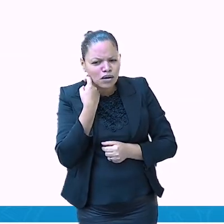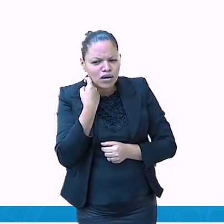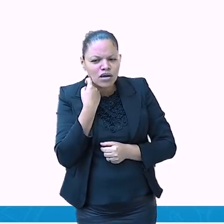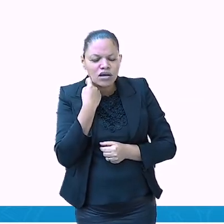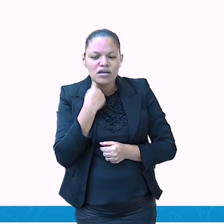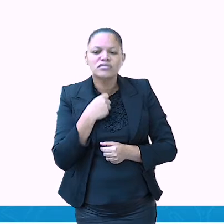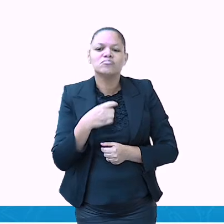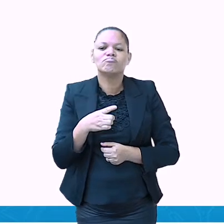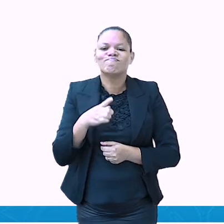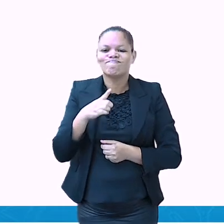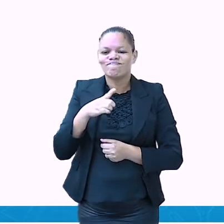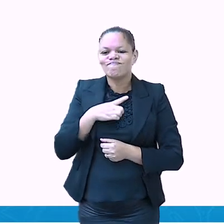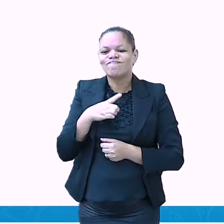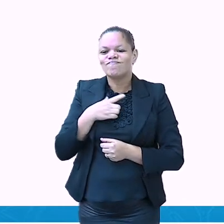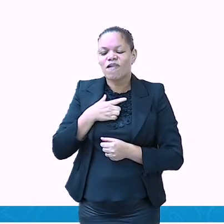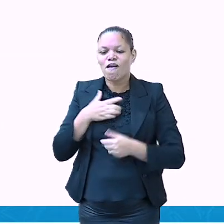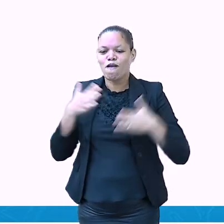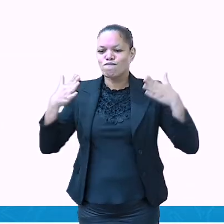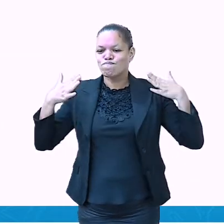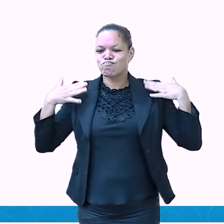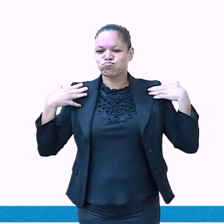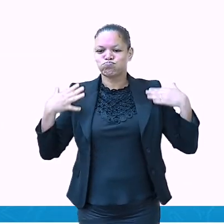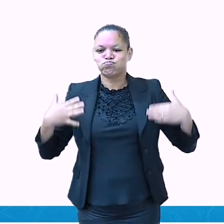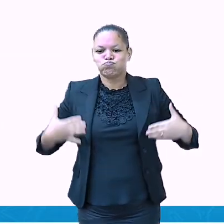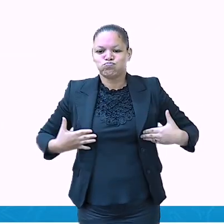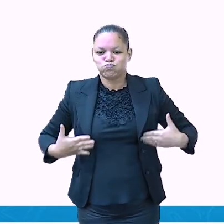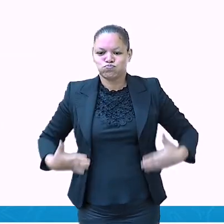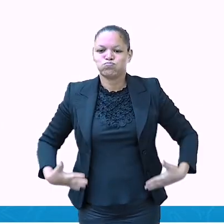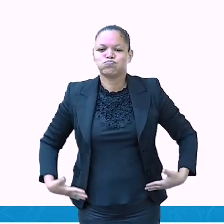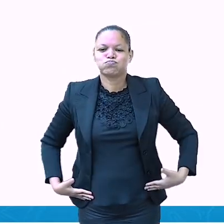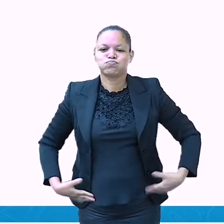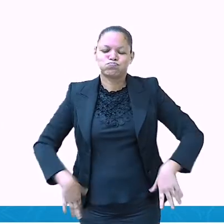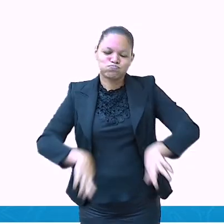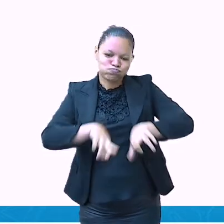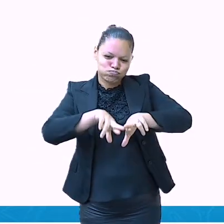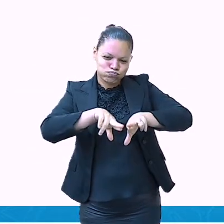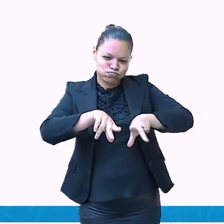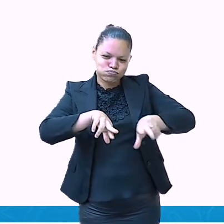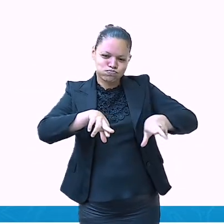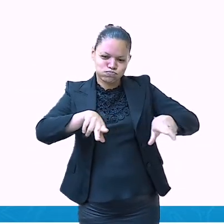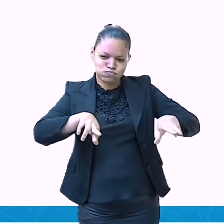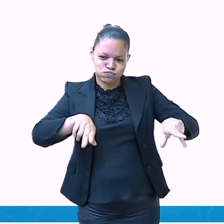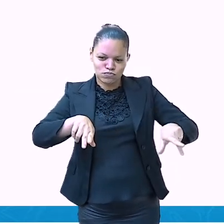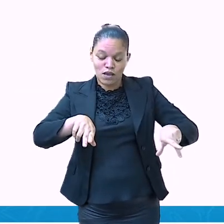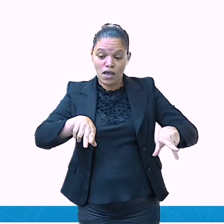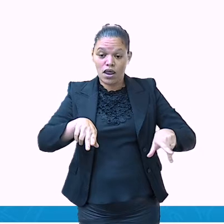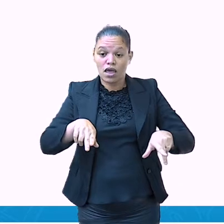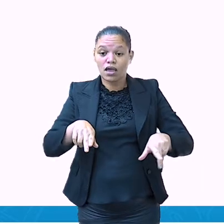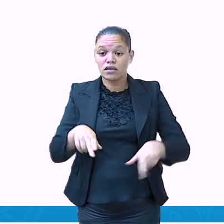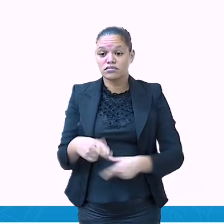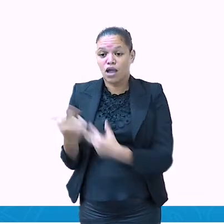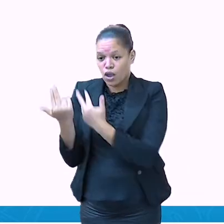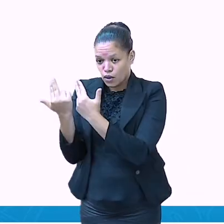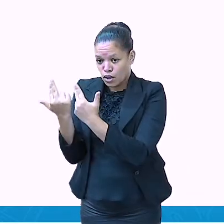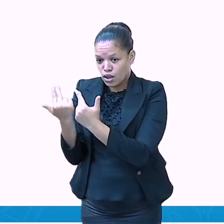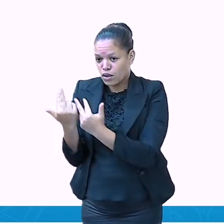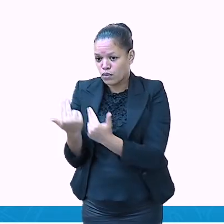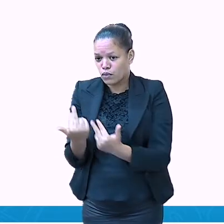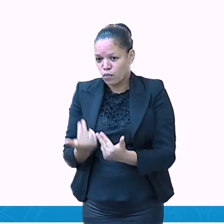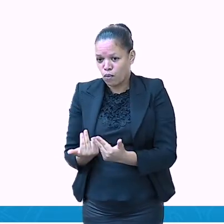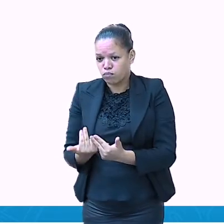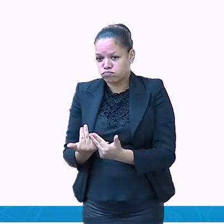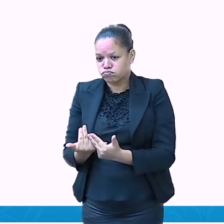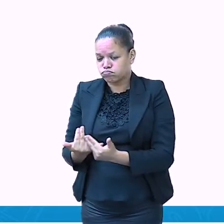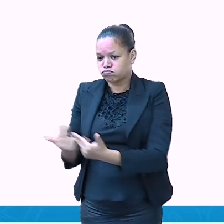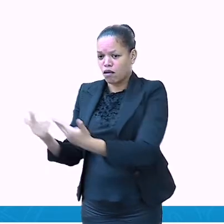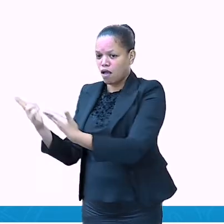mais baixa e as brânquias, ó, abertas ali. Então você percebe quando ele está respirando, essas brânquias ficam